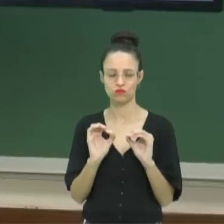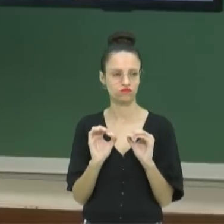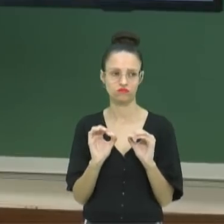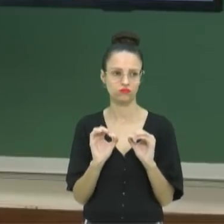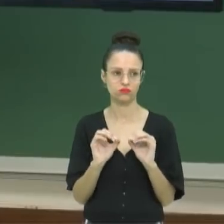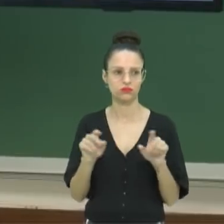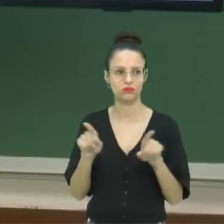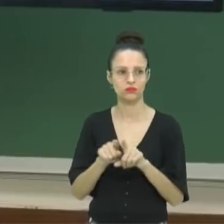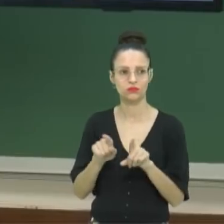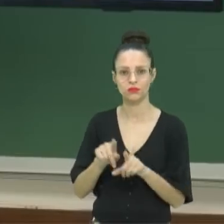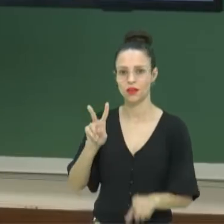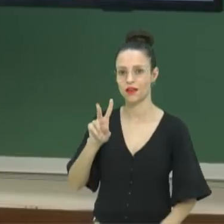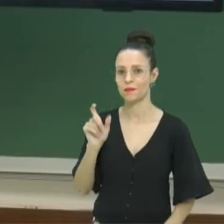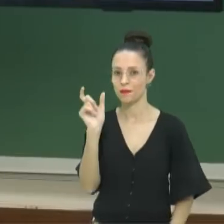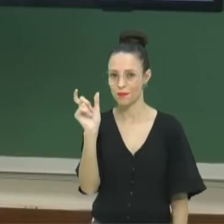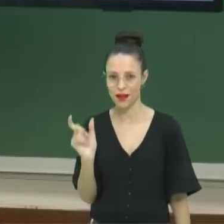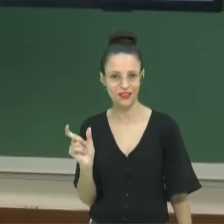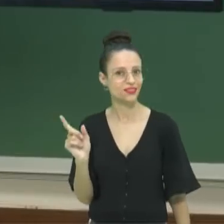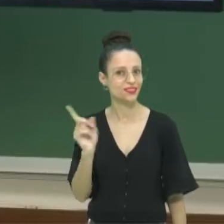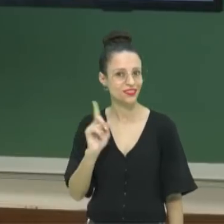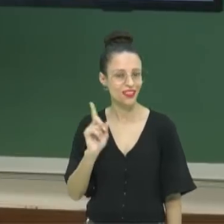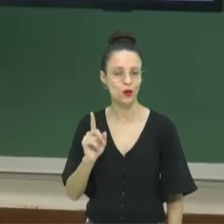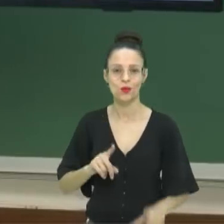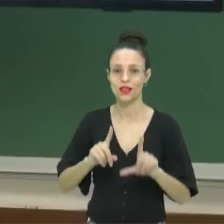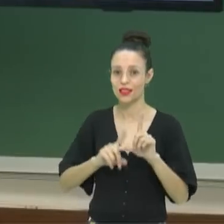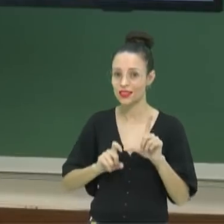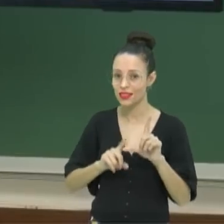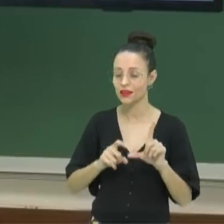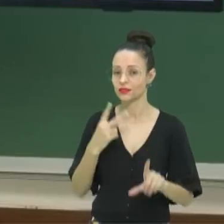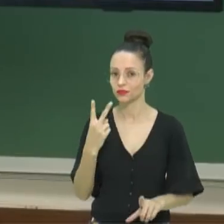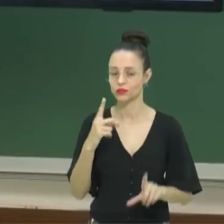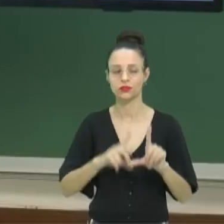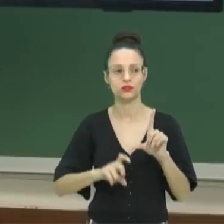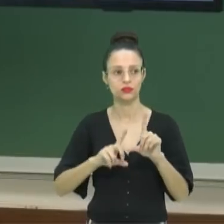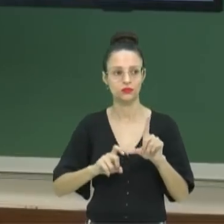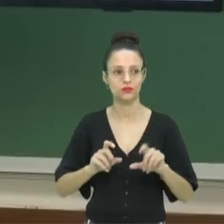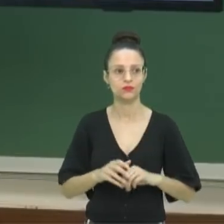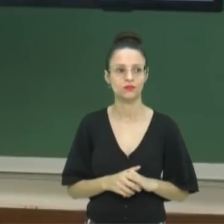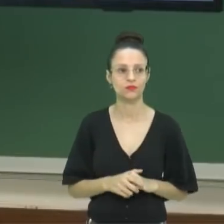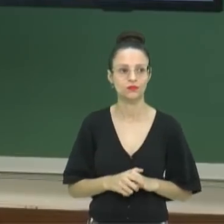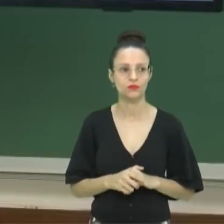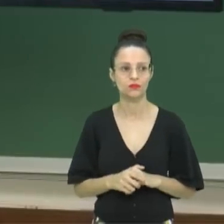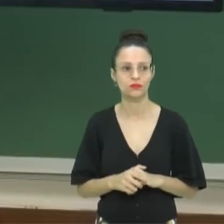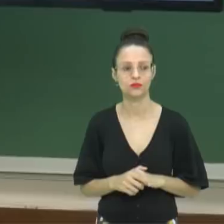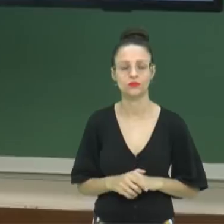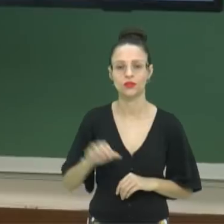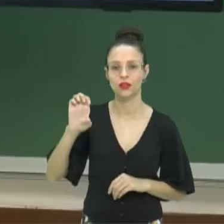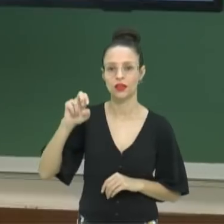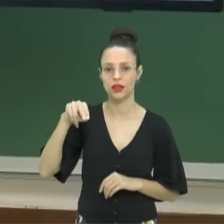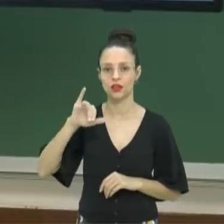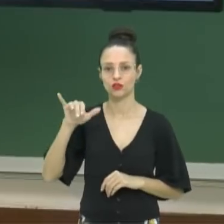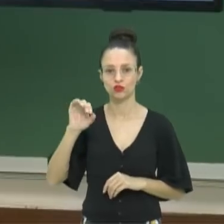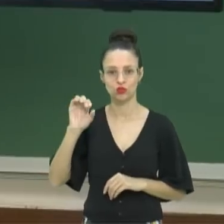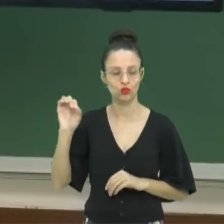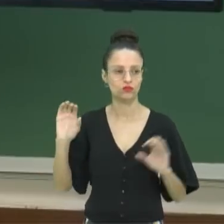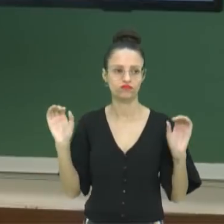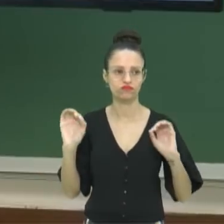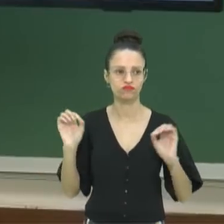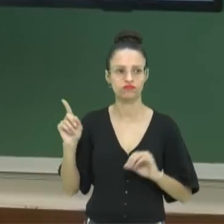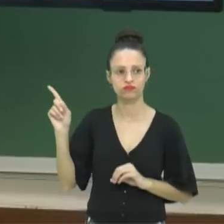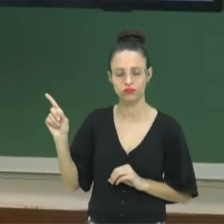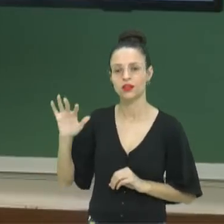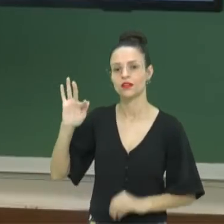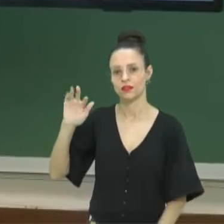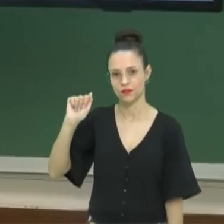também, né? Não são duas palavras, como a professora errou ali. São duas letras, né? Enjoo não tem, plateia não tem mais